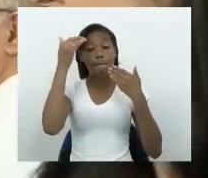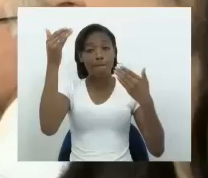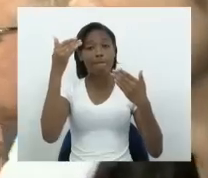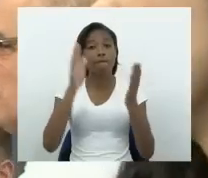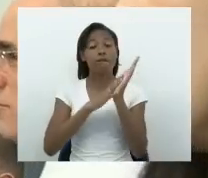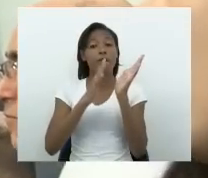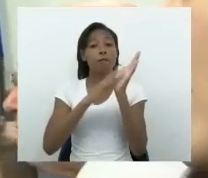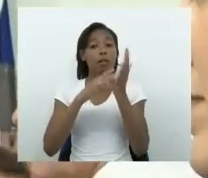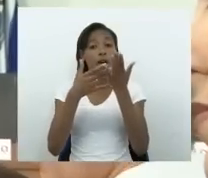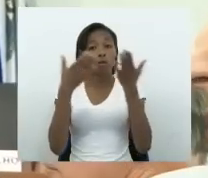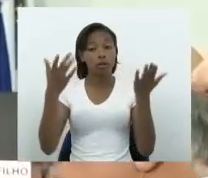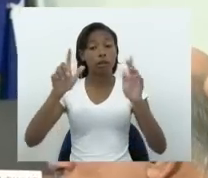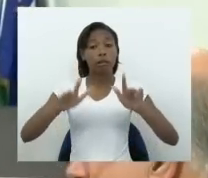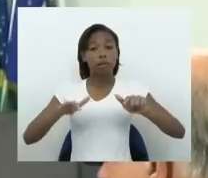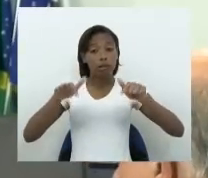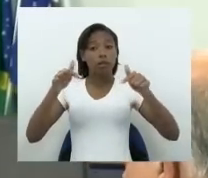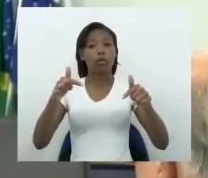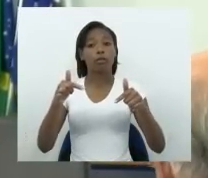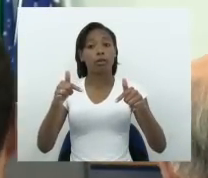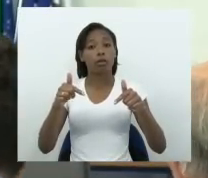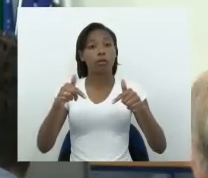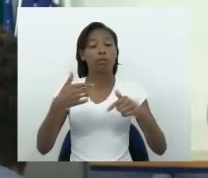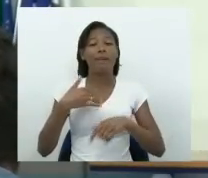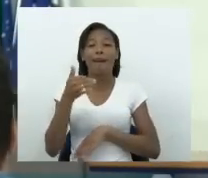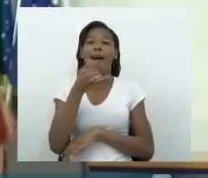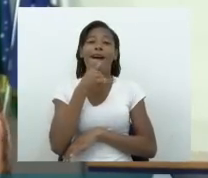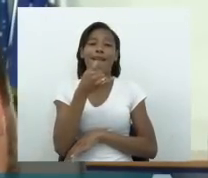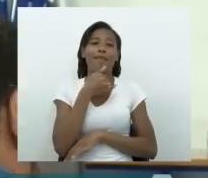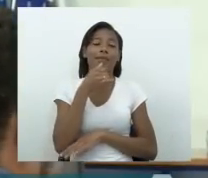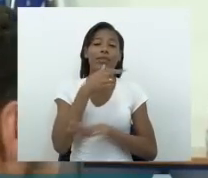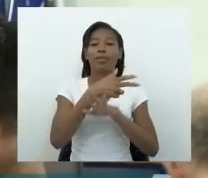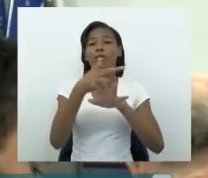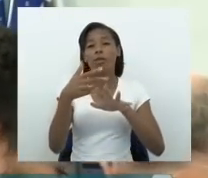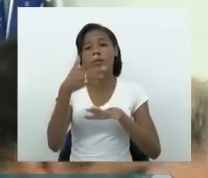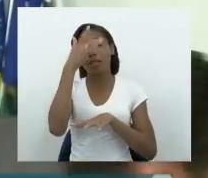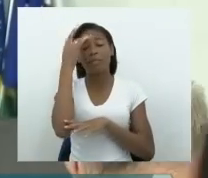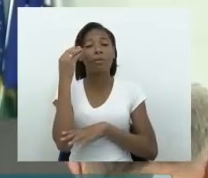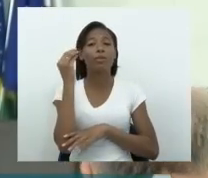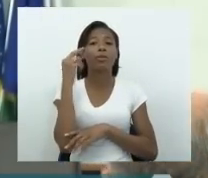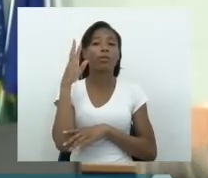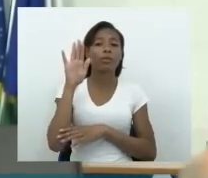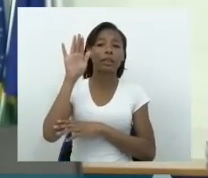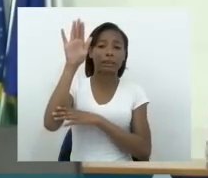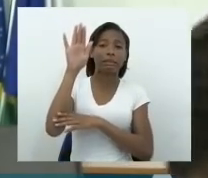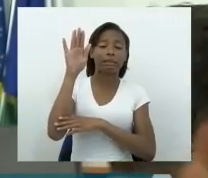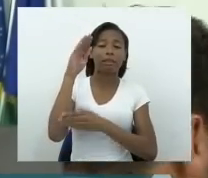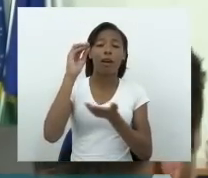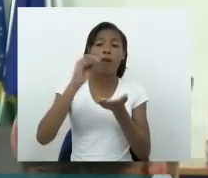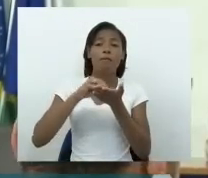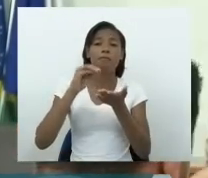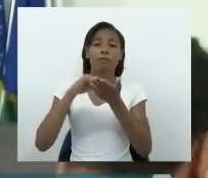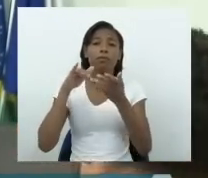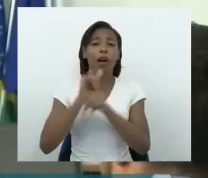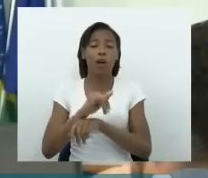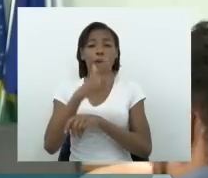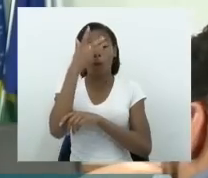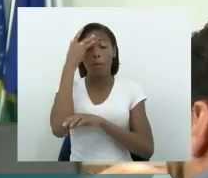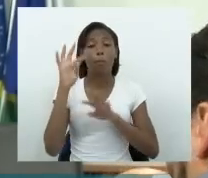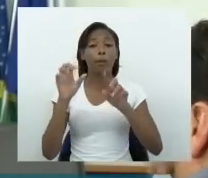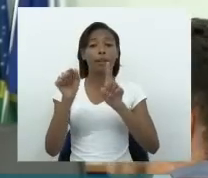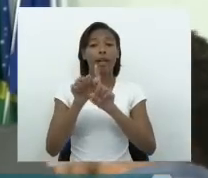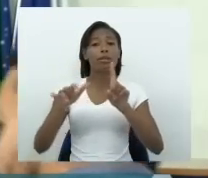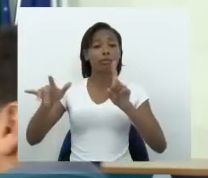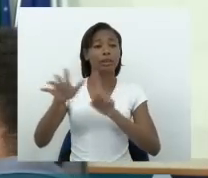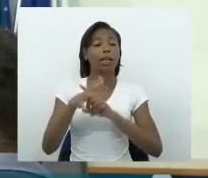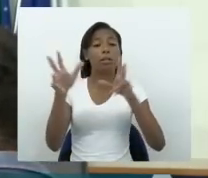parabenizar. Ótima iniciativa. É uma pena que outros candidatos não vieram. O eleitor merece saber o que cada um pensa